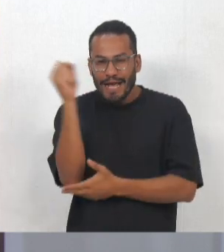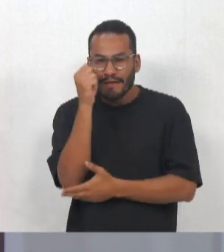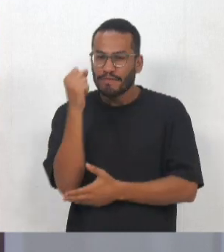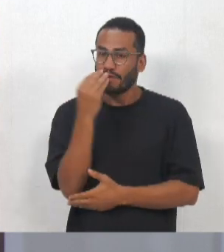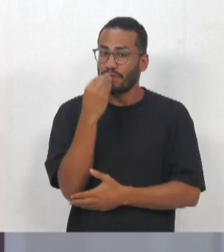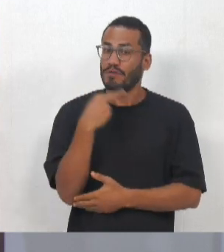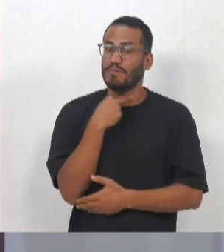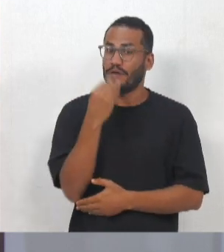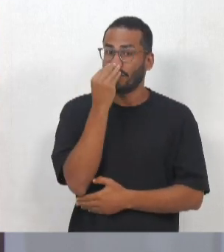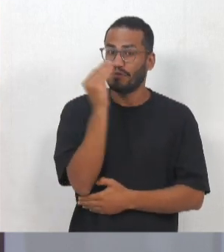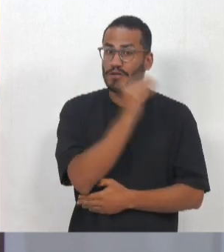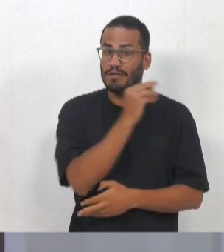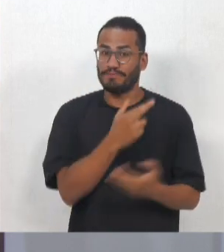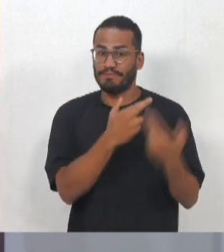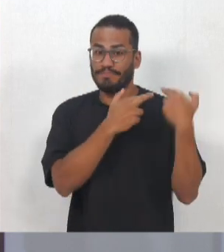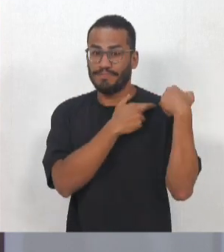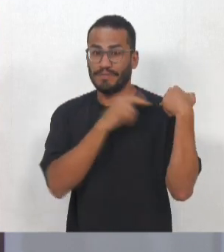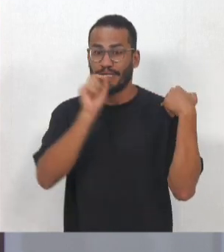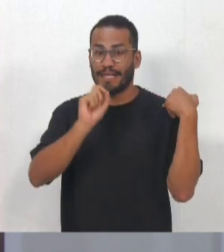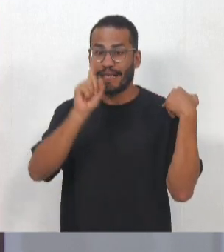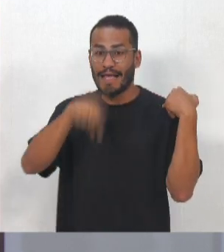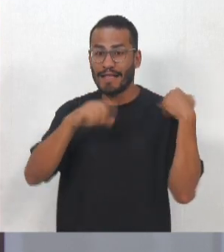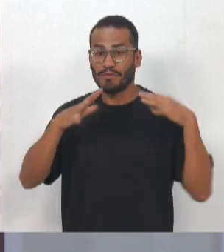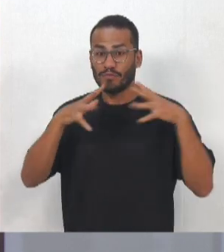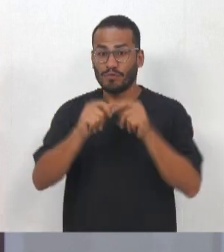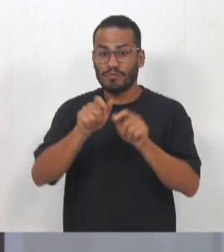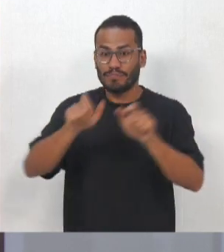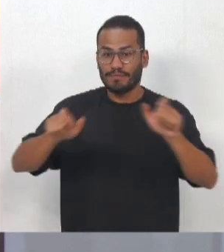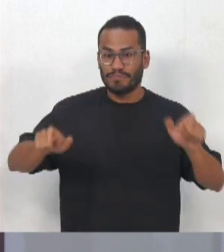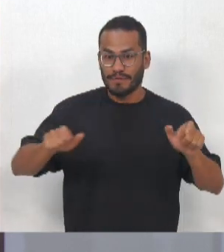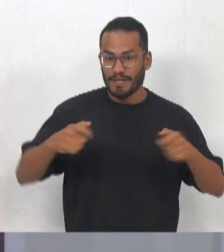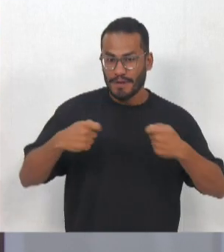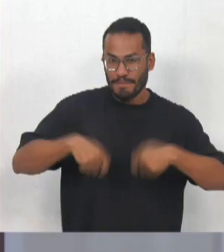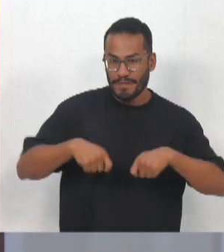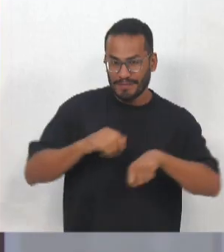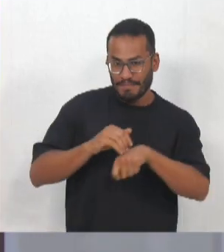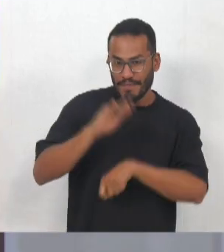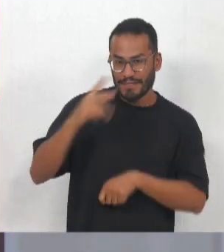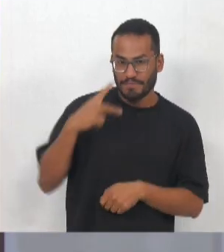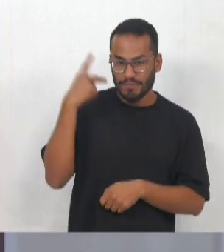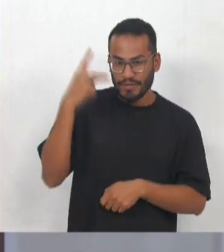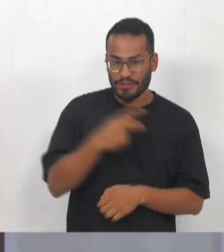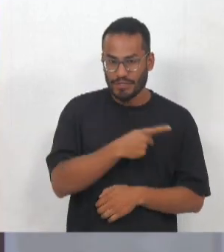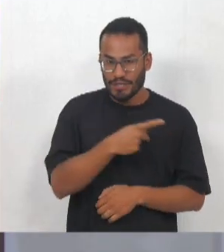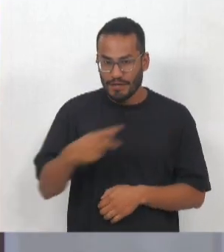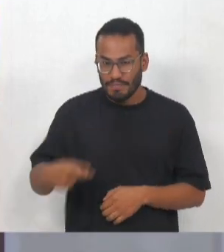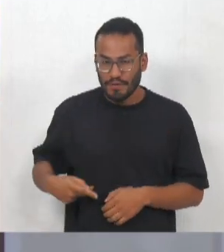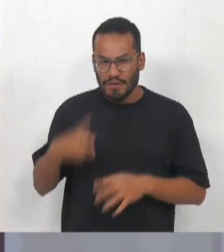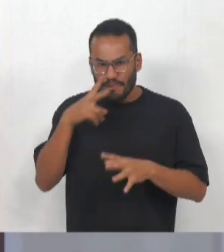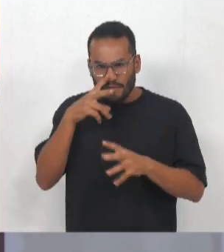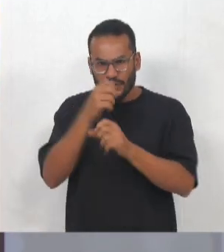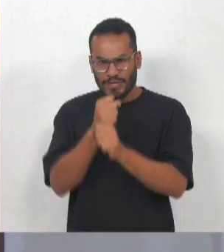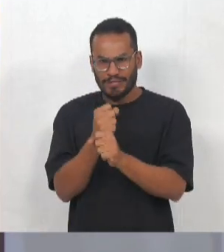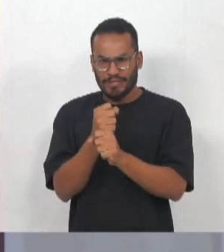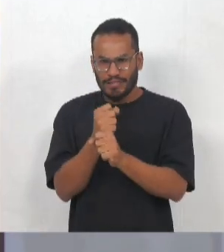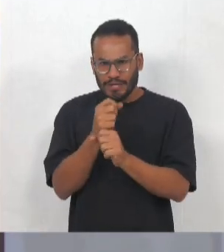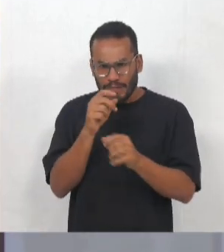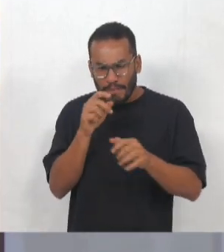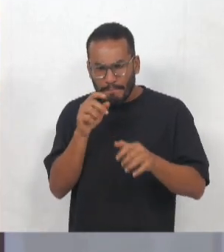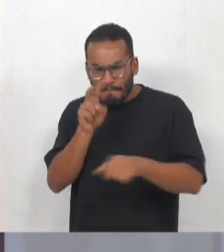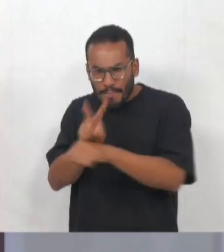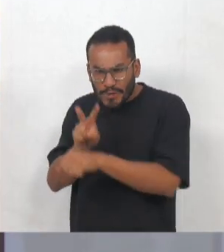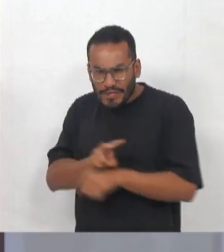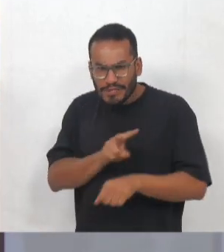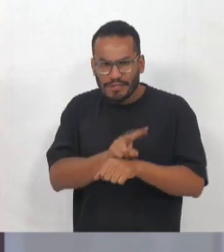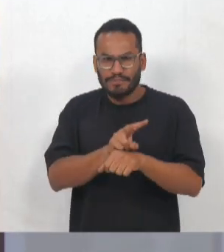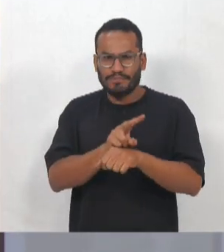essa responsabilidade que é de todos nós. Precisamos de mais políticas públicas que fortaleçam as redes de proteção